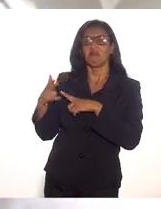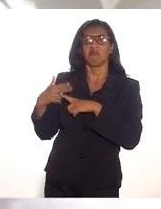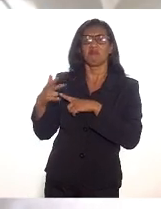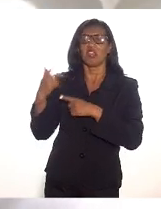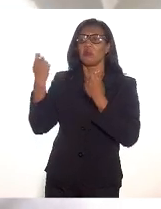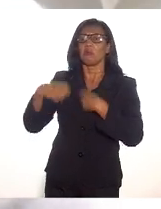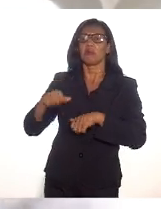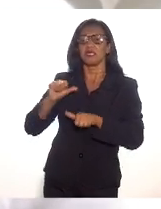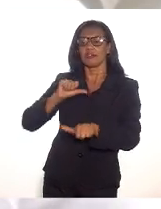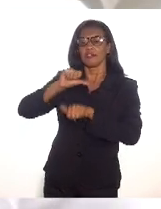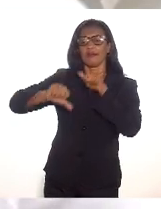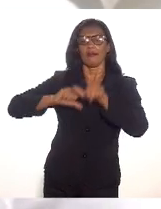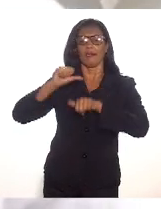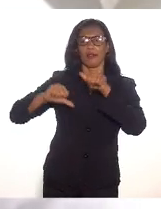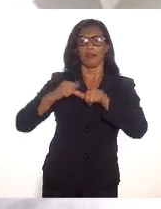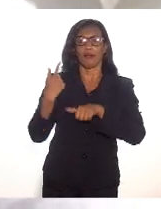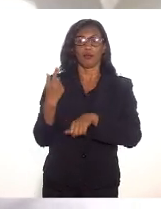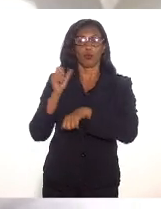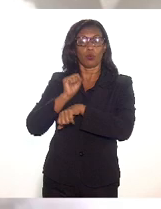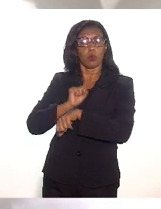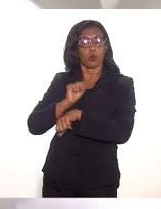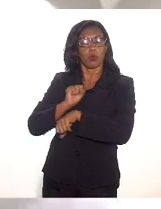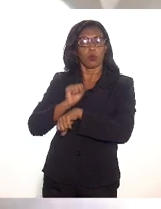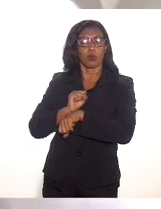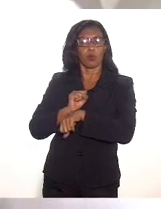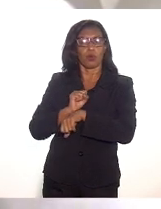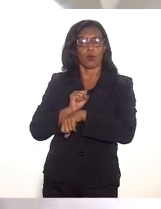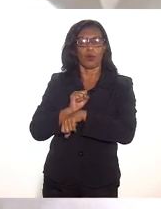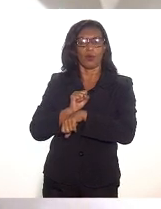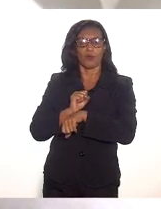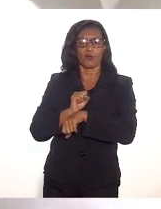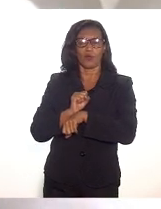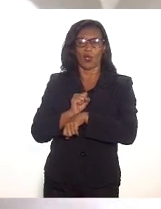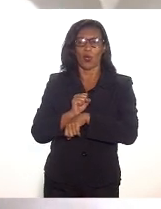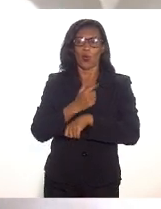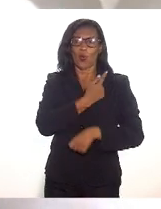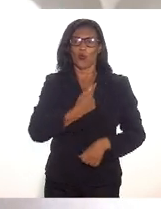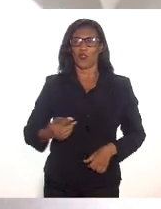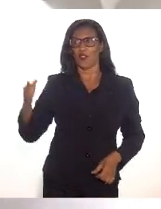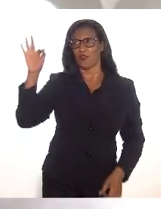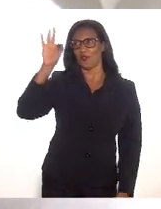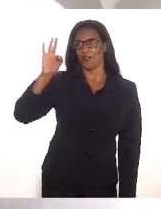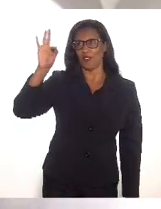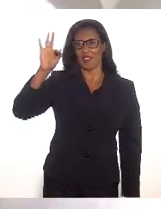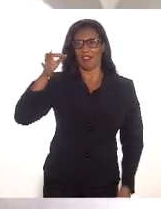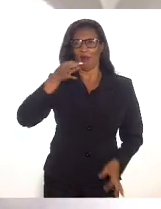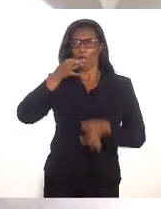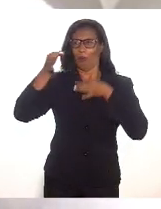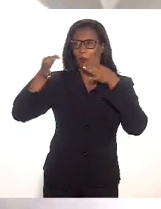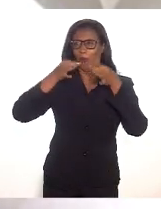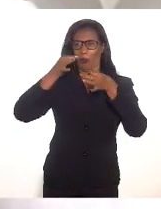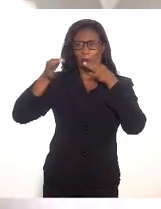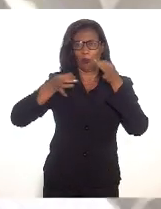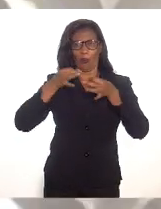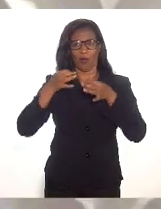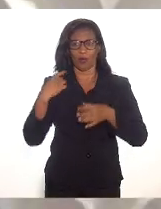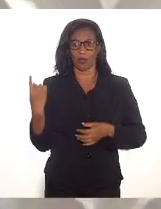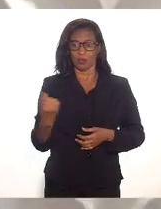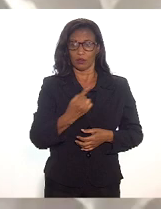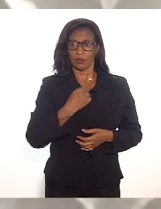renovação. Ficou aguardando a benesse do governo federal. Nós só não saímos